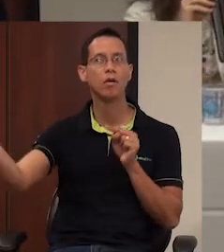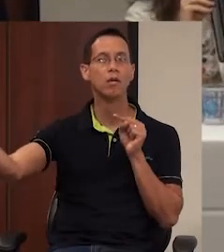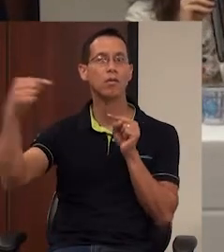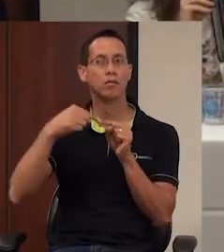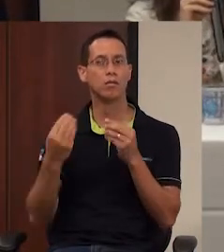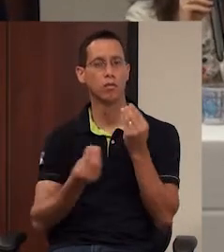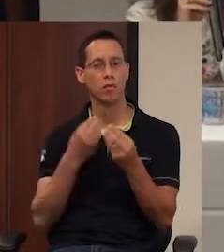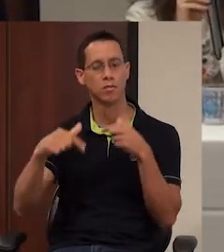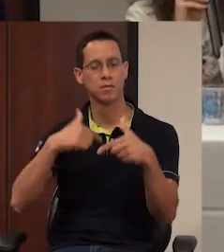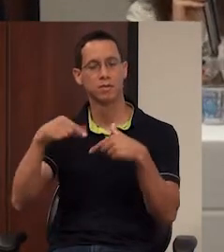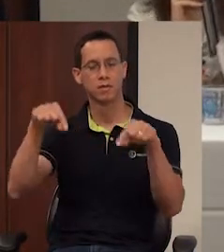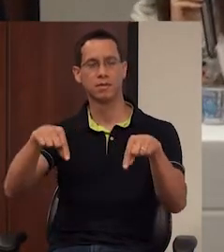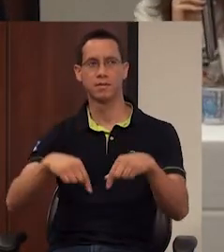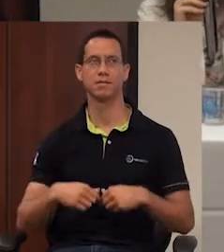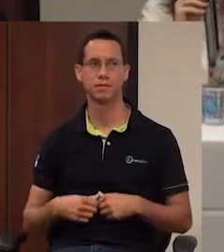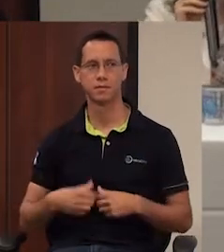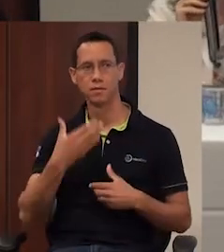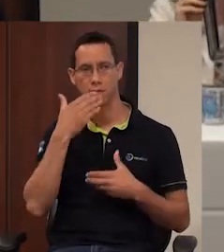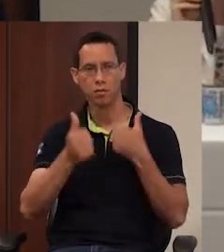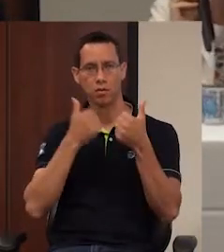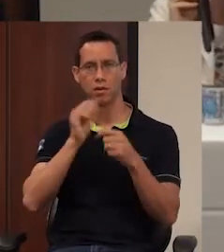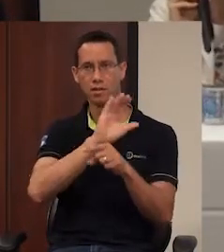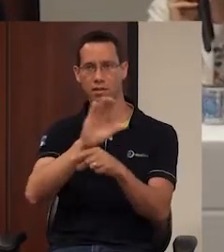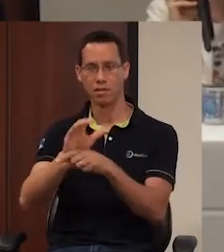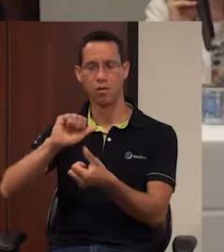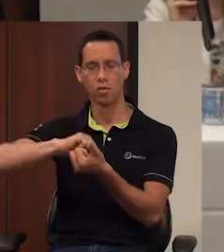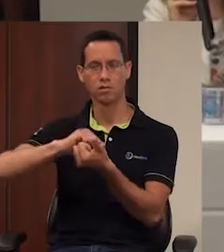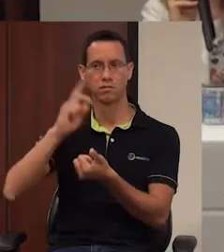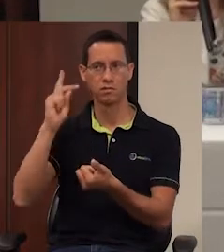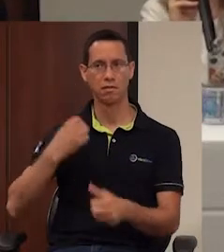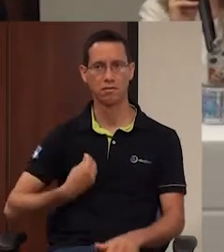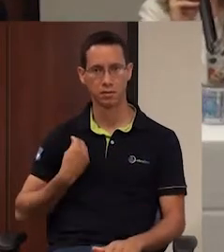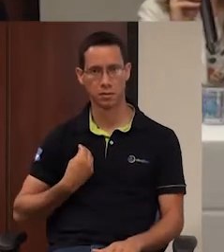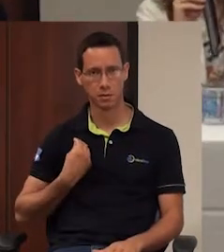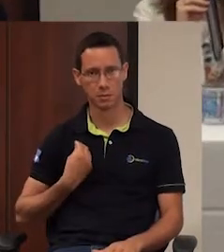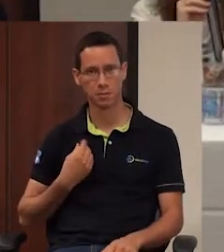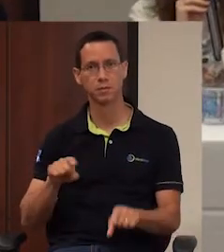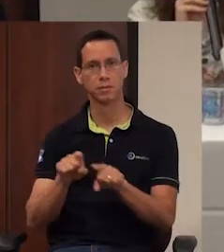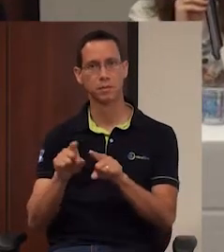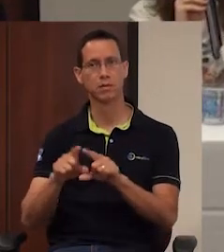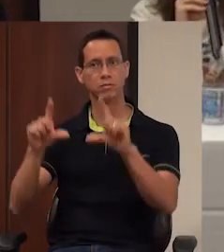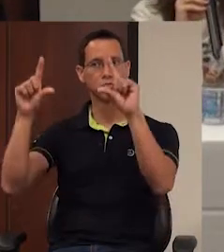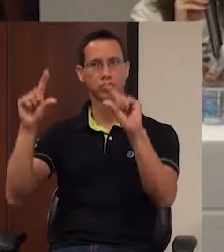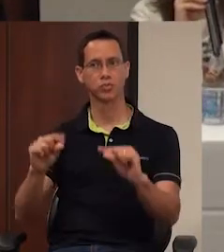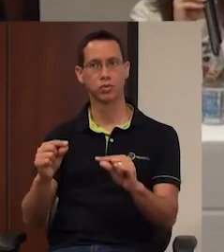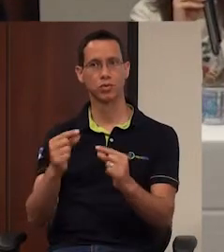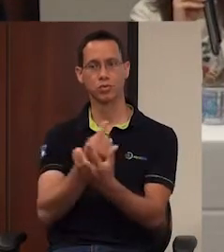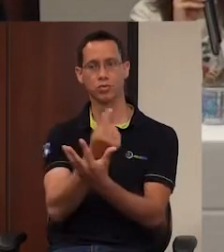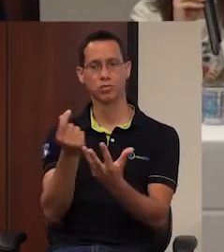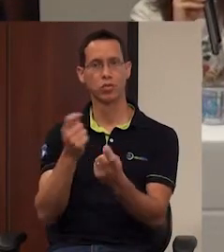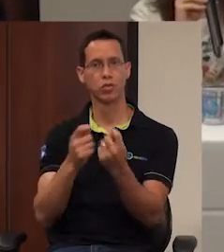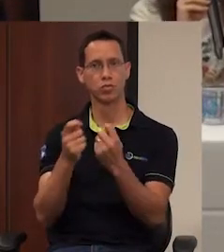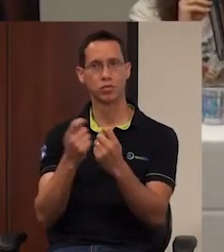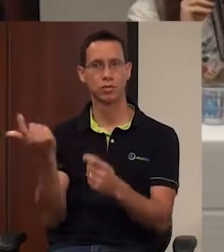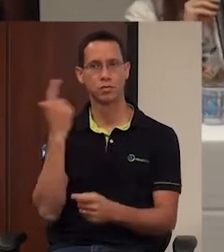isso, né? Não só a gente melhora a qualidade de vida das pessoas, como a gente reduz o custo para o Estado